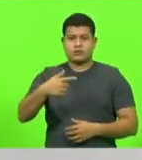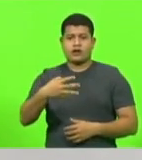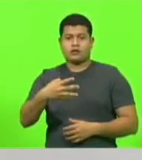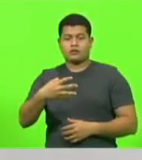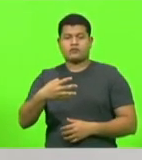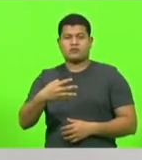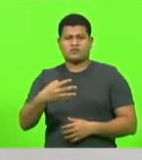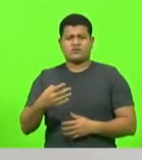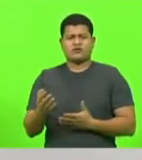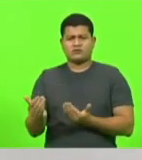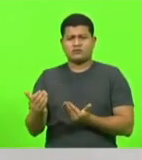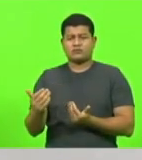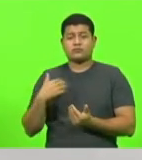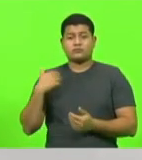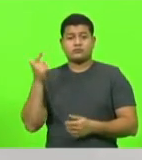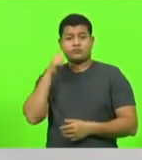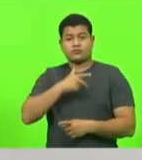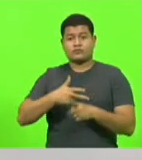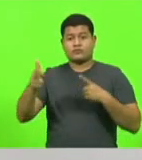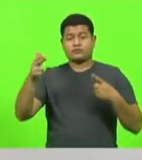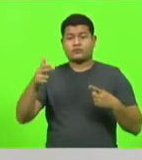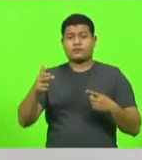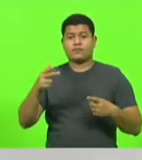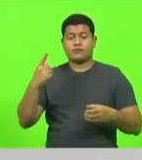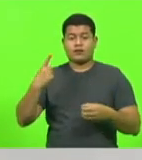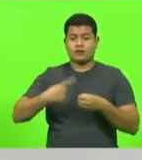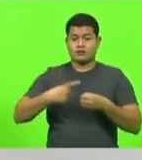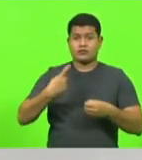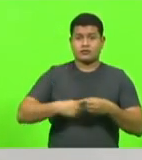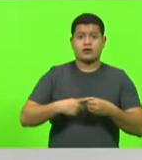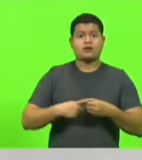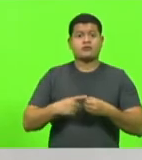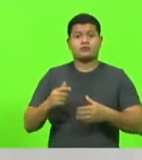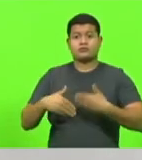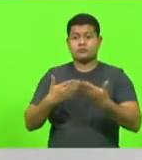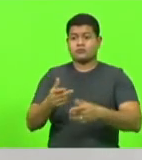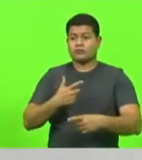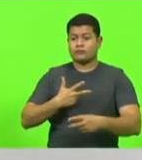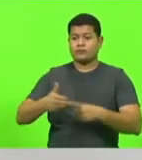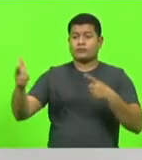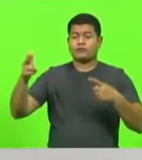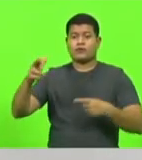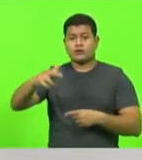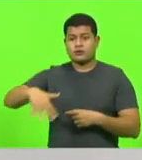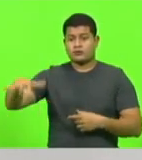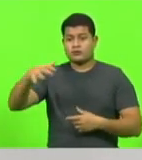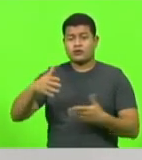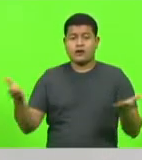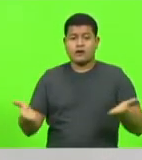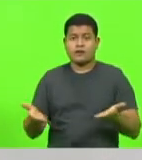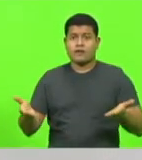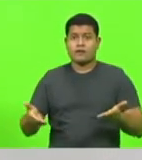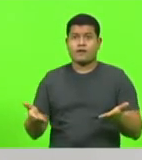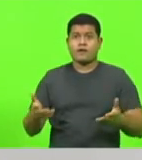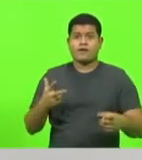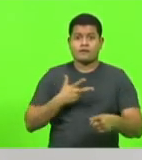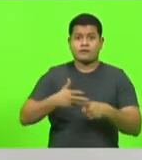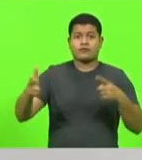venceu a etapa municipal, venceu a etapa regional e agora venceu a etapa